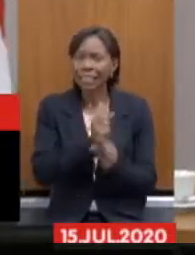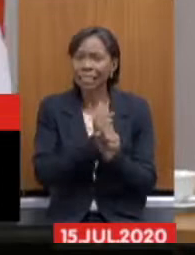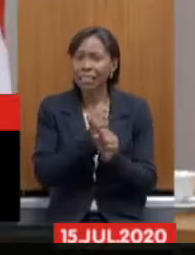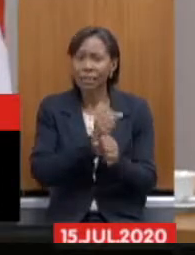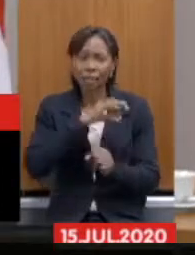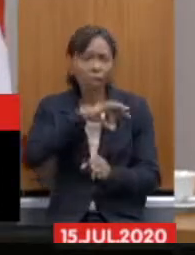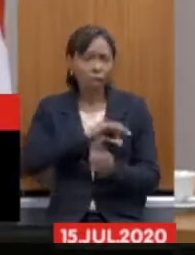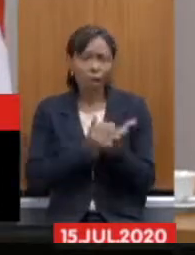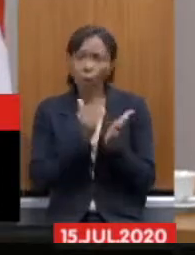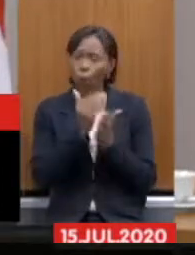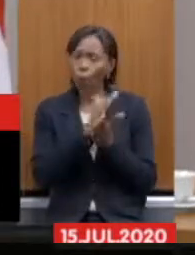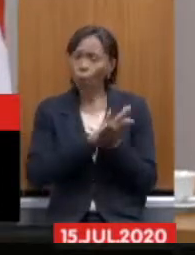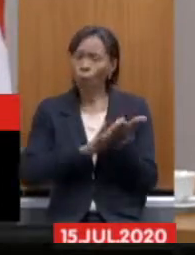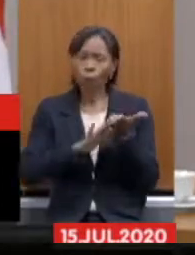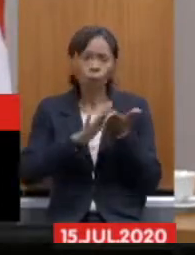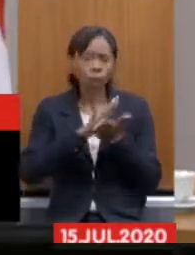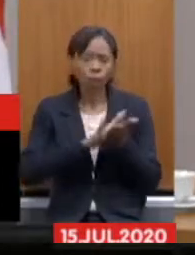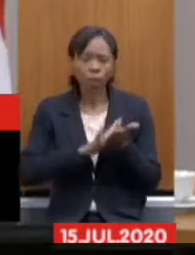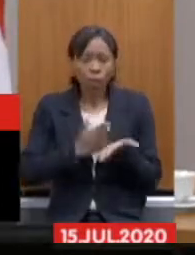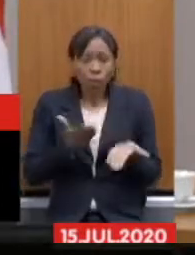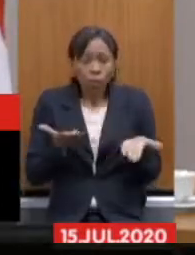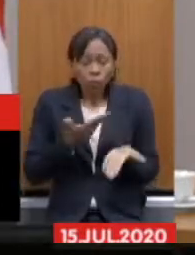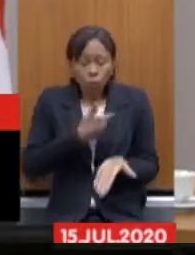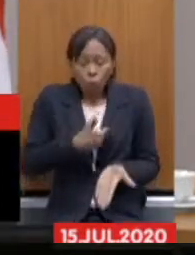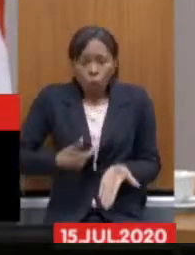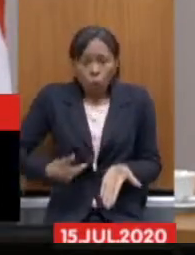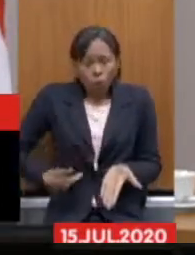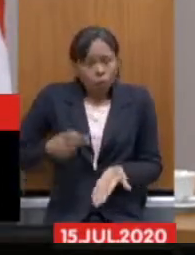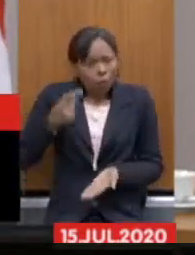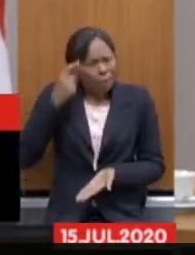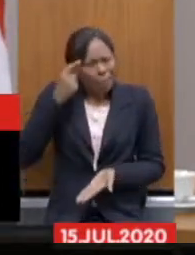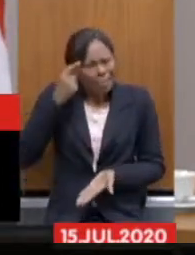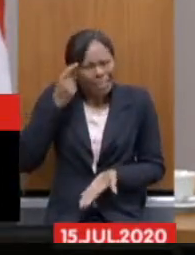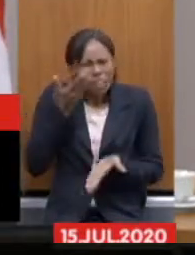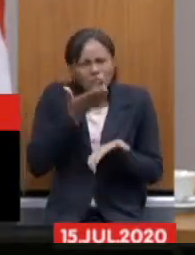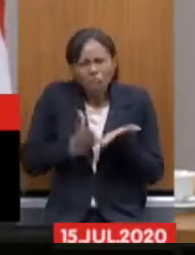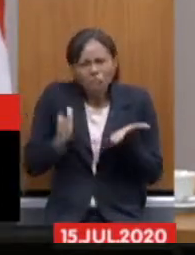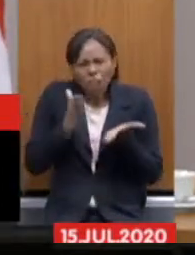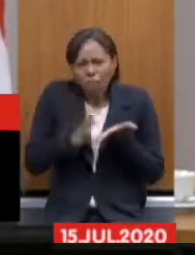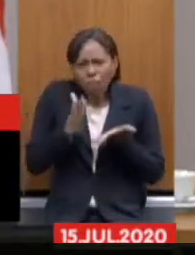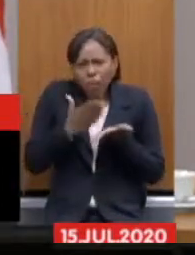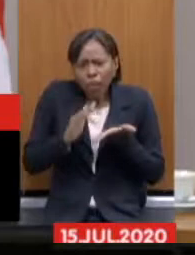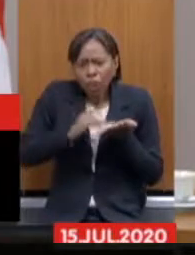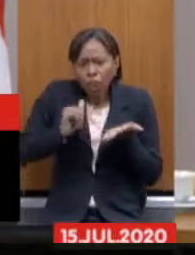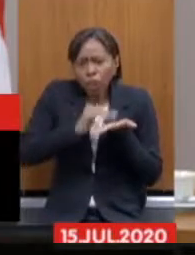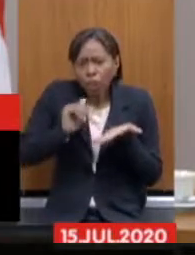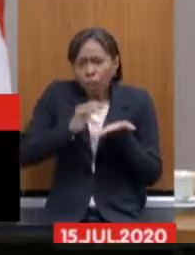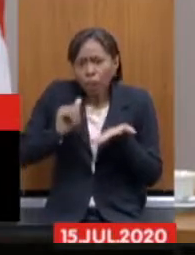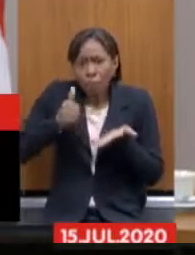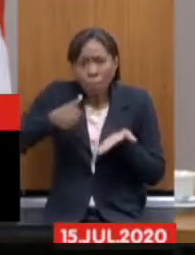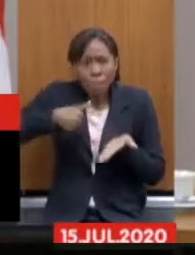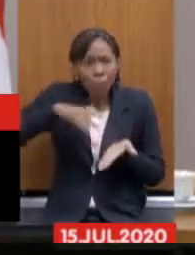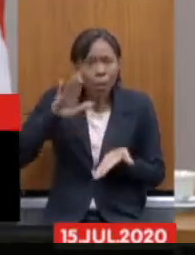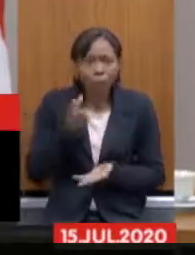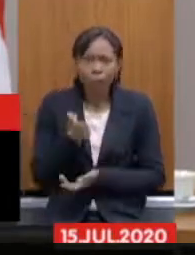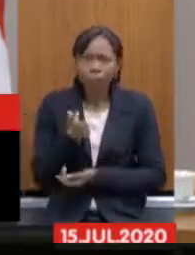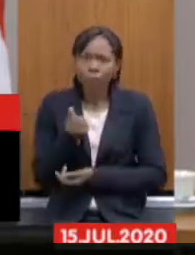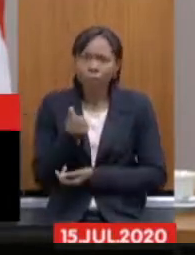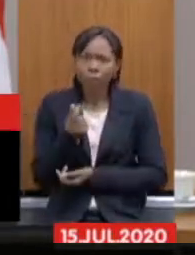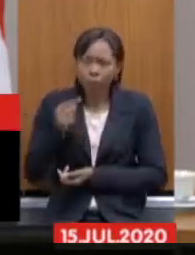e o governo está pensando em retirar mais dinheiro dessas pessoas